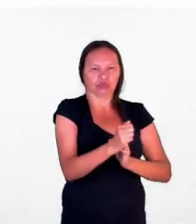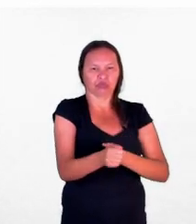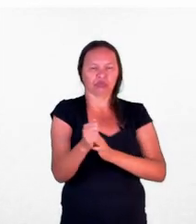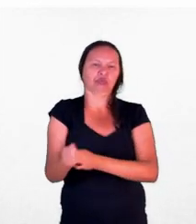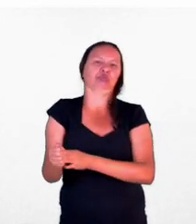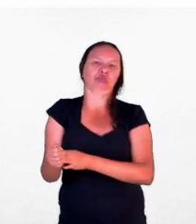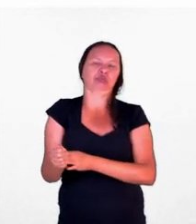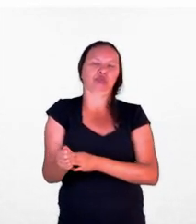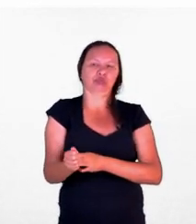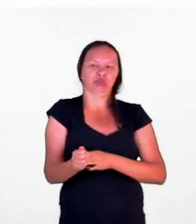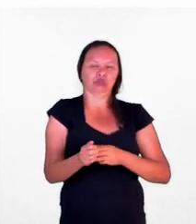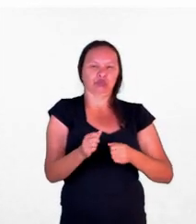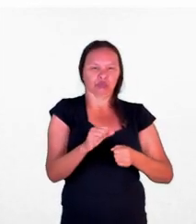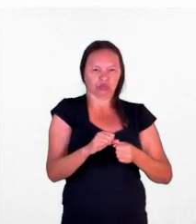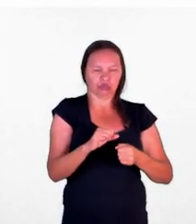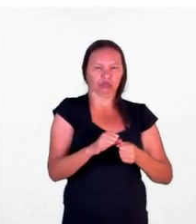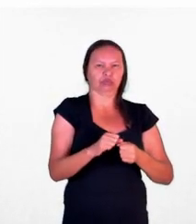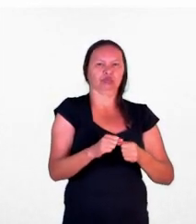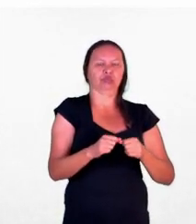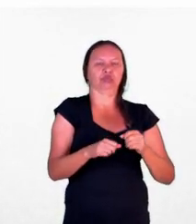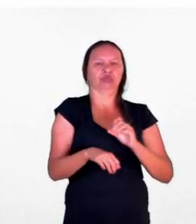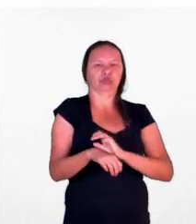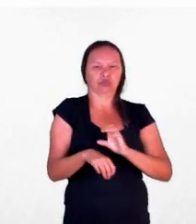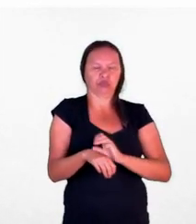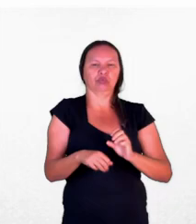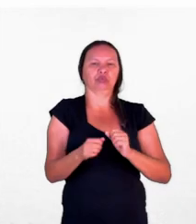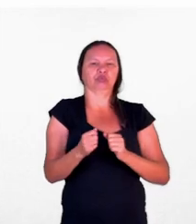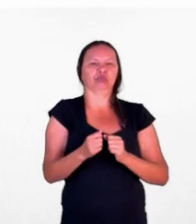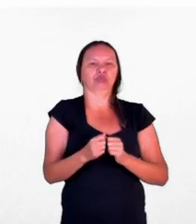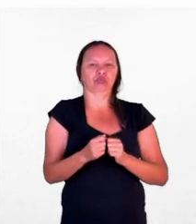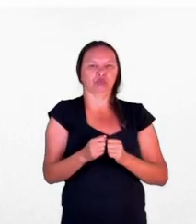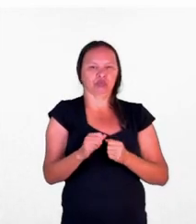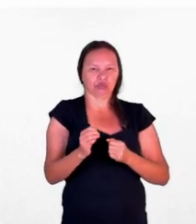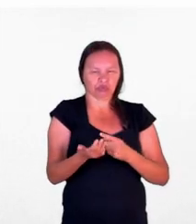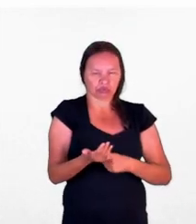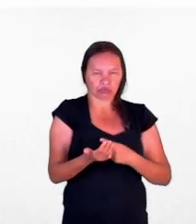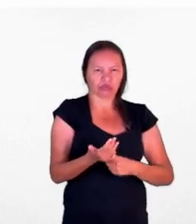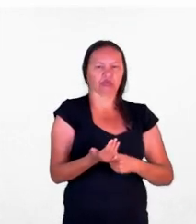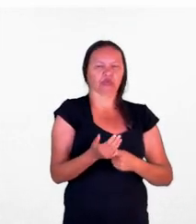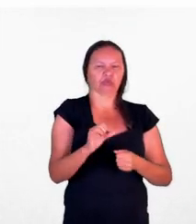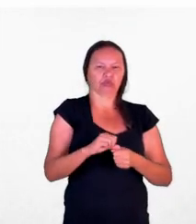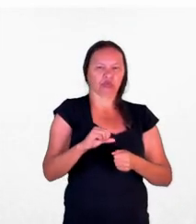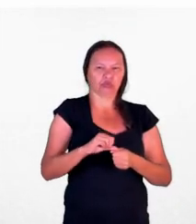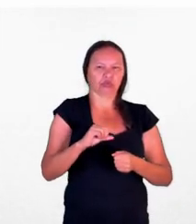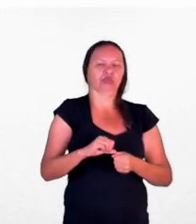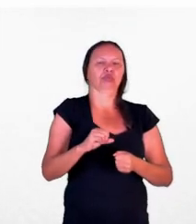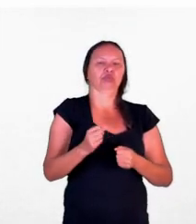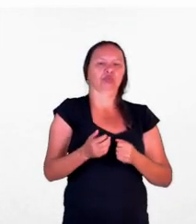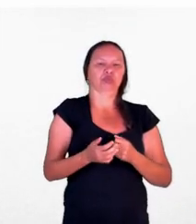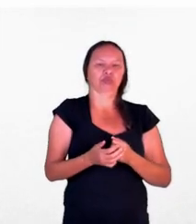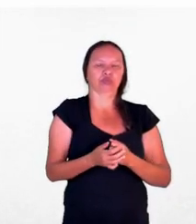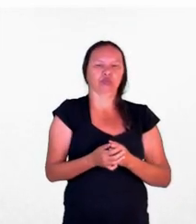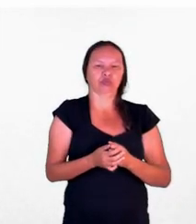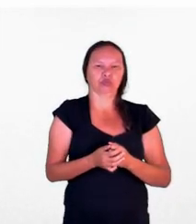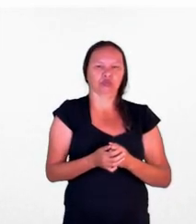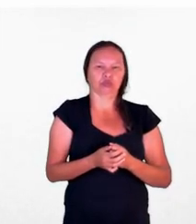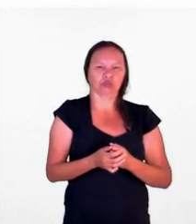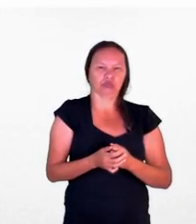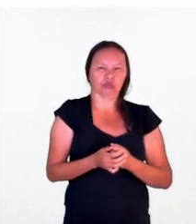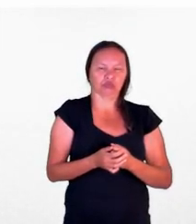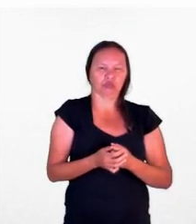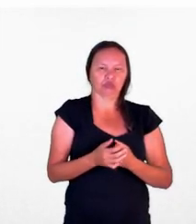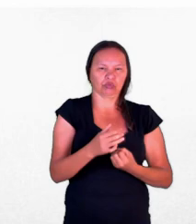a execução do programa no estado para que ele fizesse as aquisições eh da